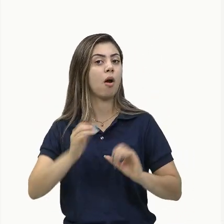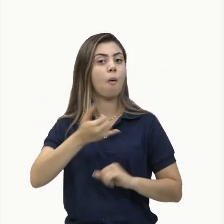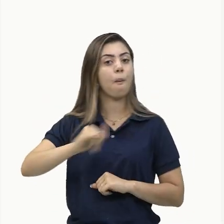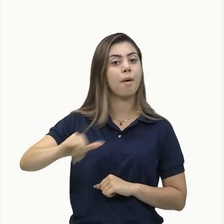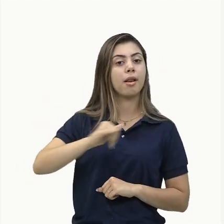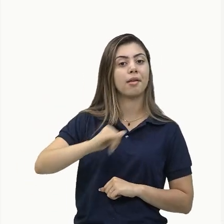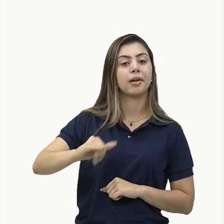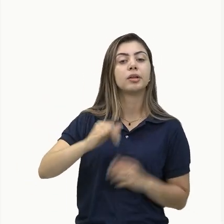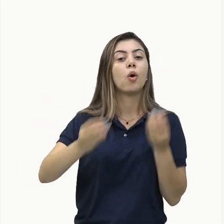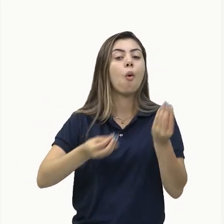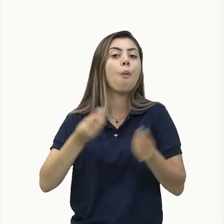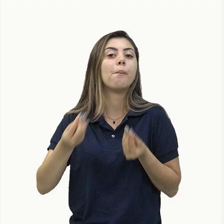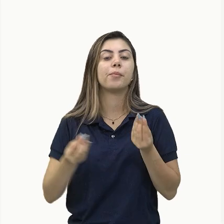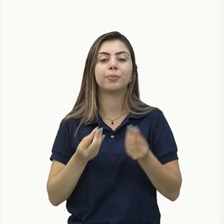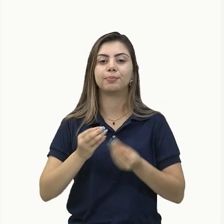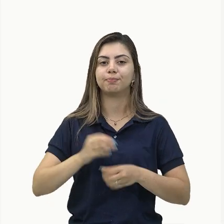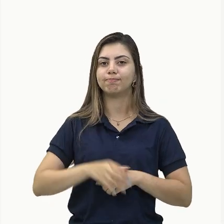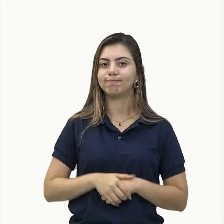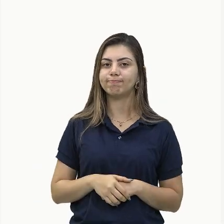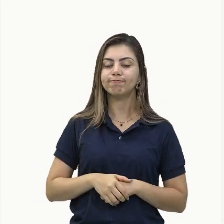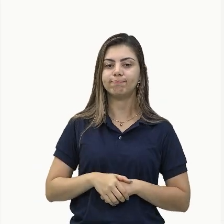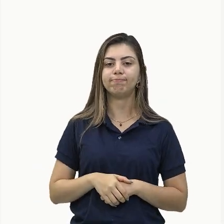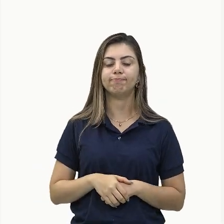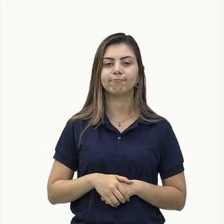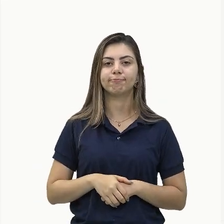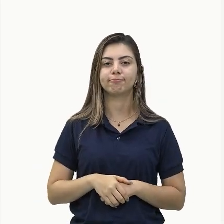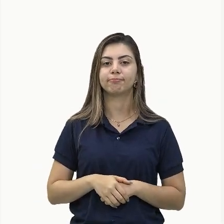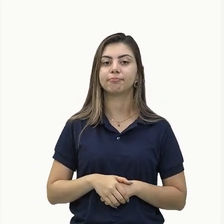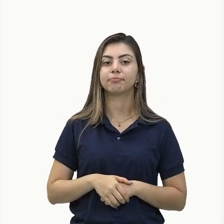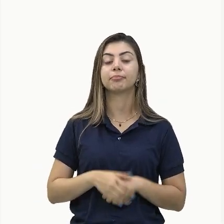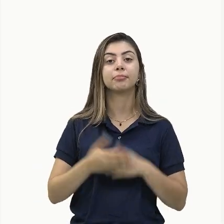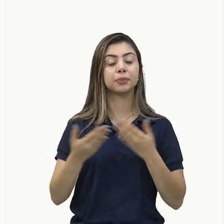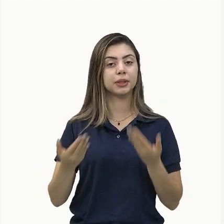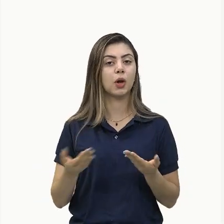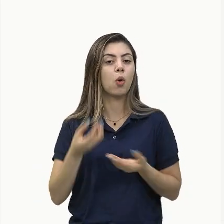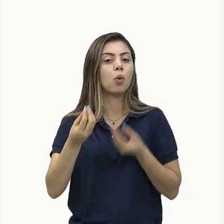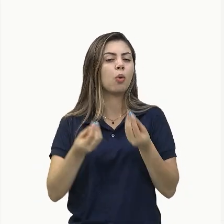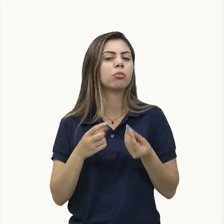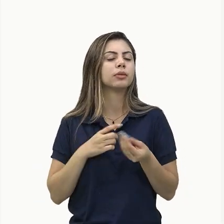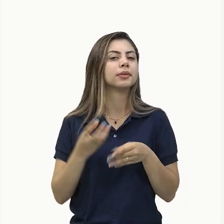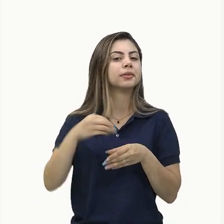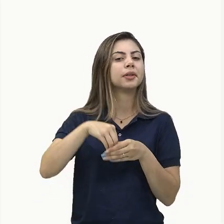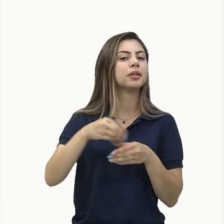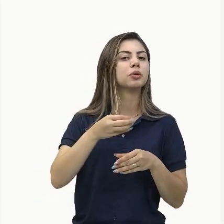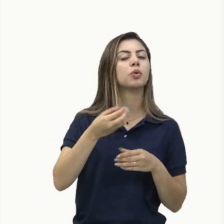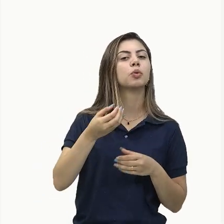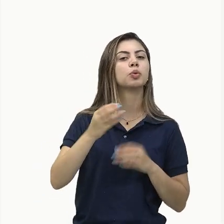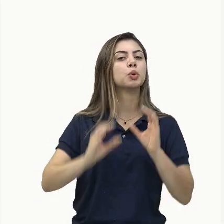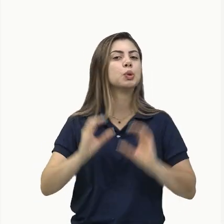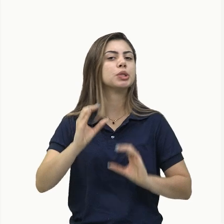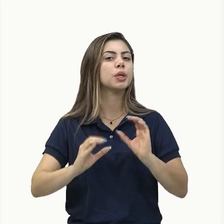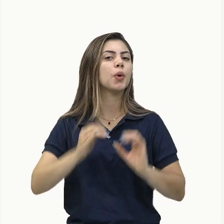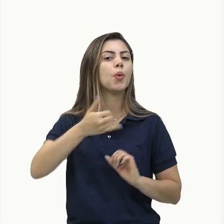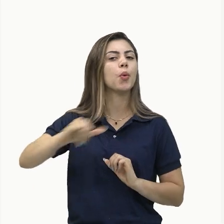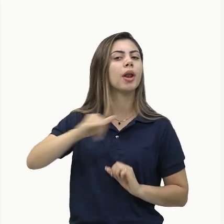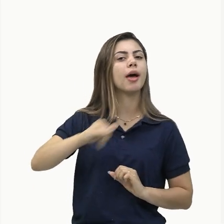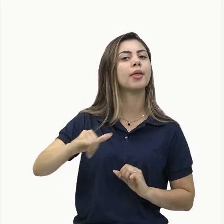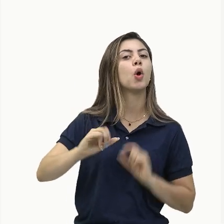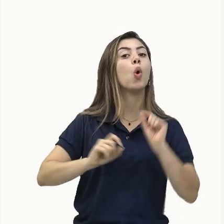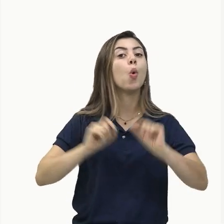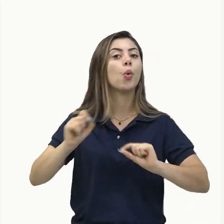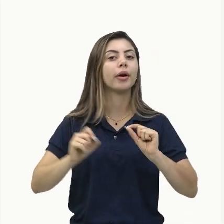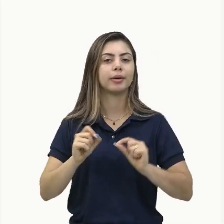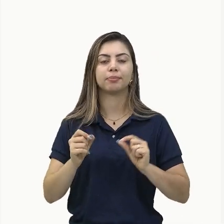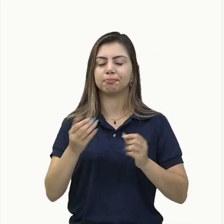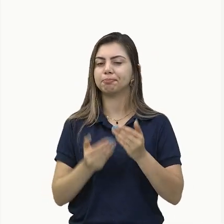você tem aí, ó. Os circuitos elétricos, eu tenho o seguinte, ó. No circuito elétrico, você